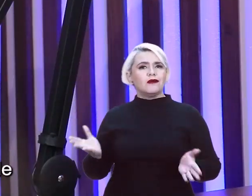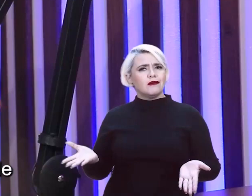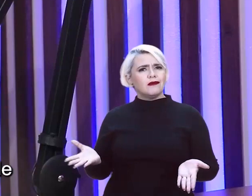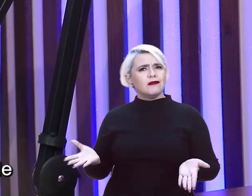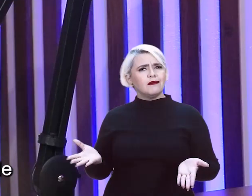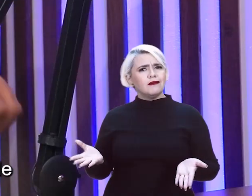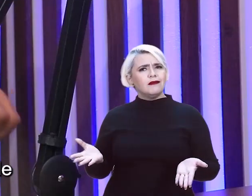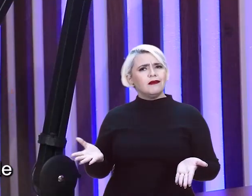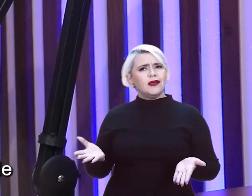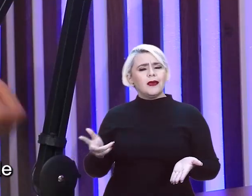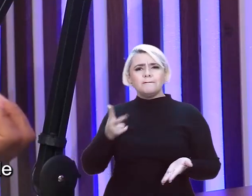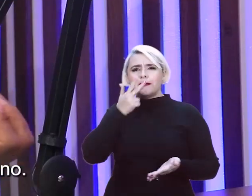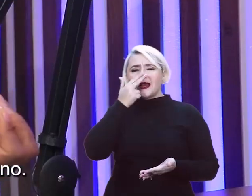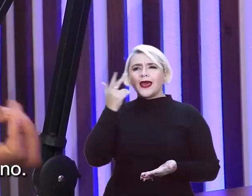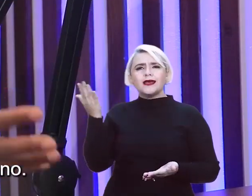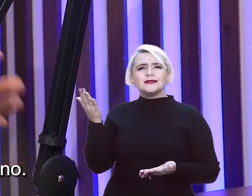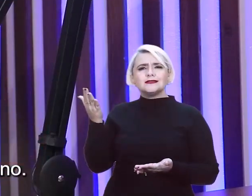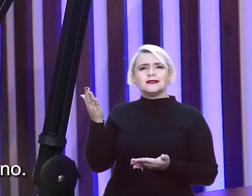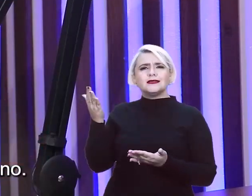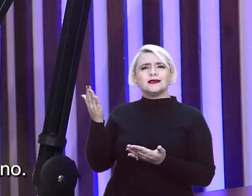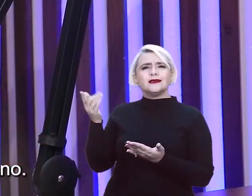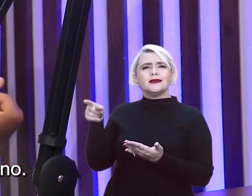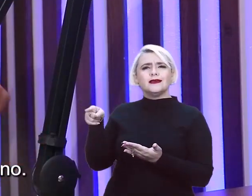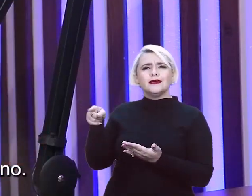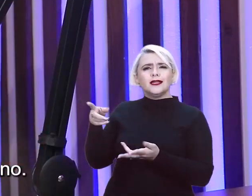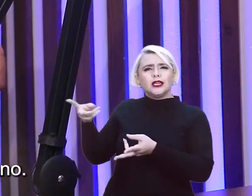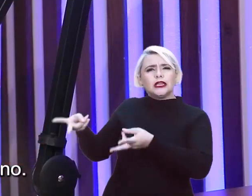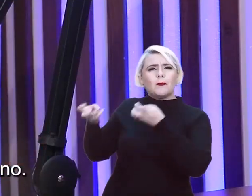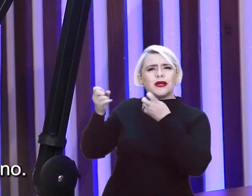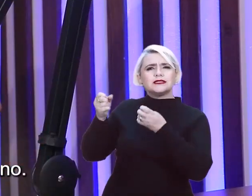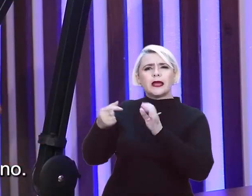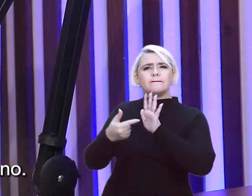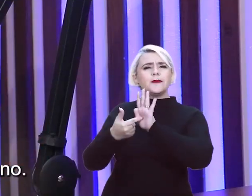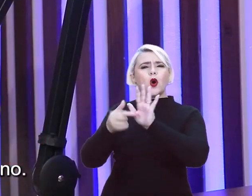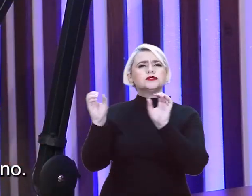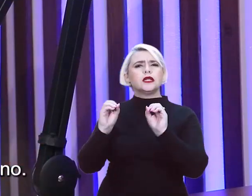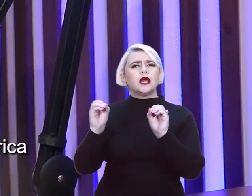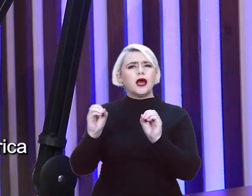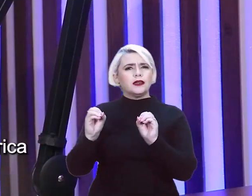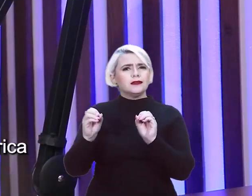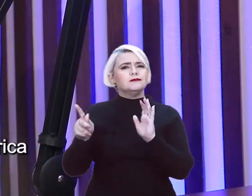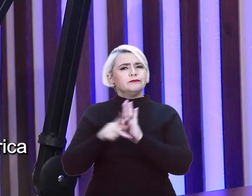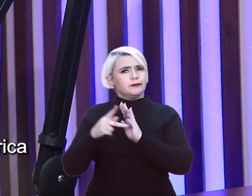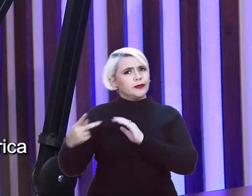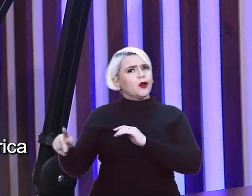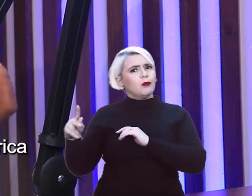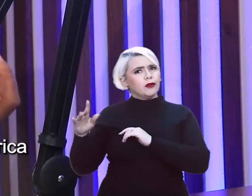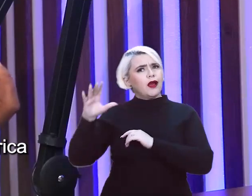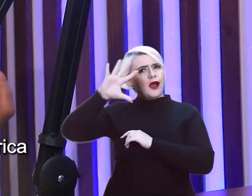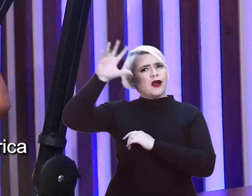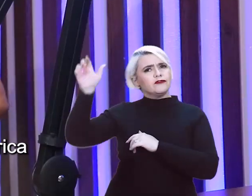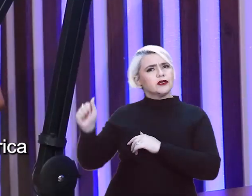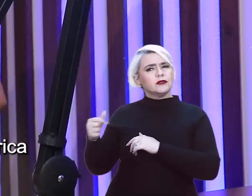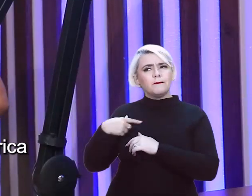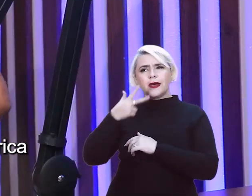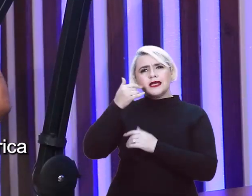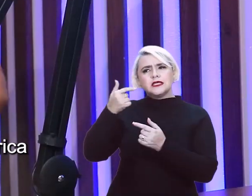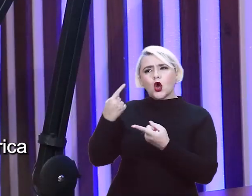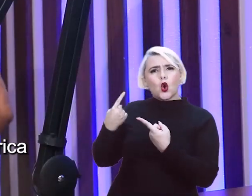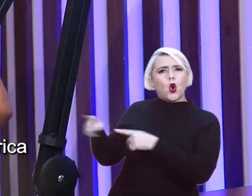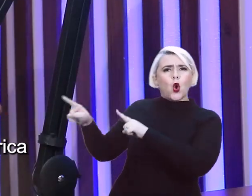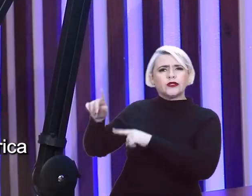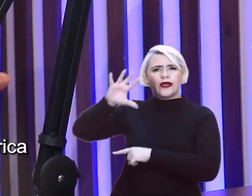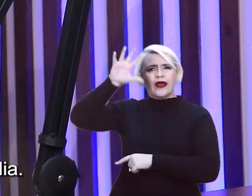Veja que há uma invisibilidade intelectual em todos os sentidos do africano. Então, é uma coisa contra a